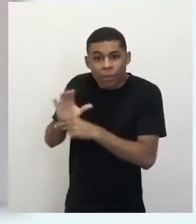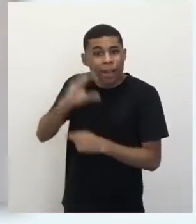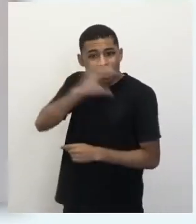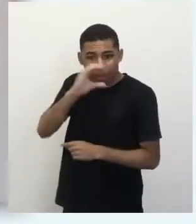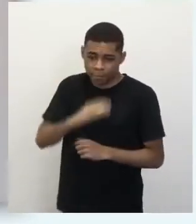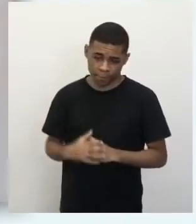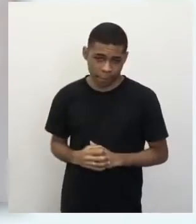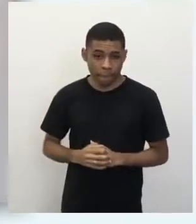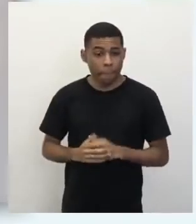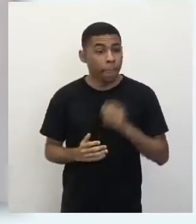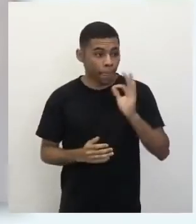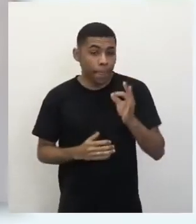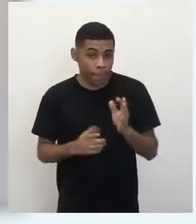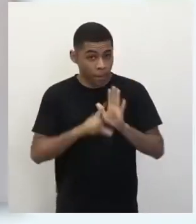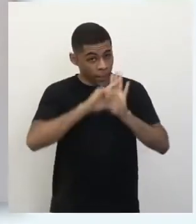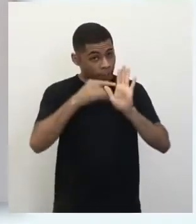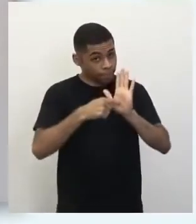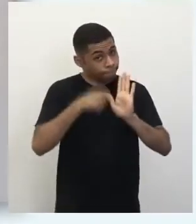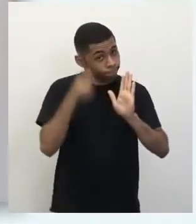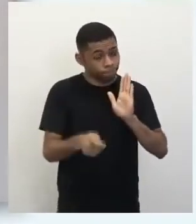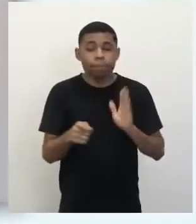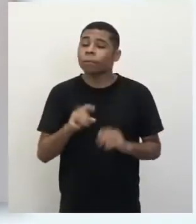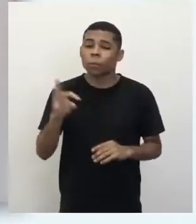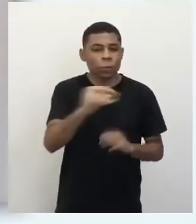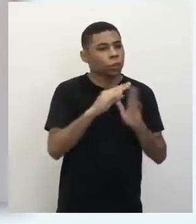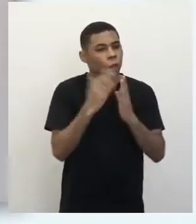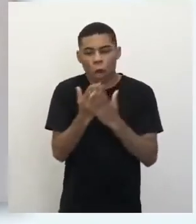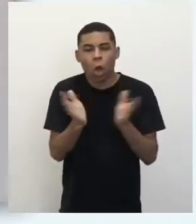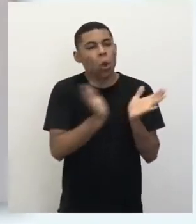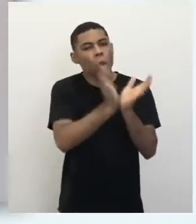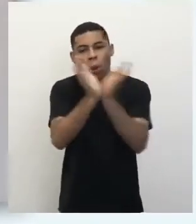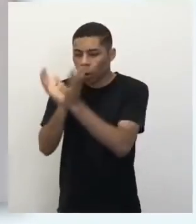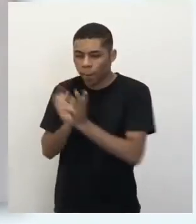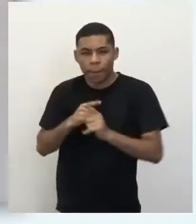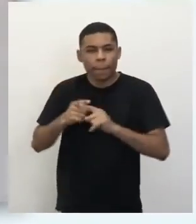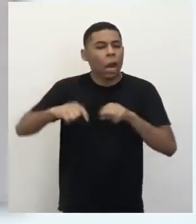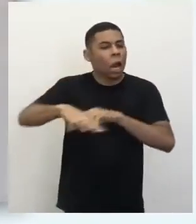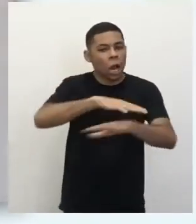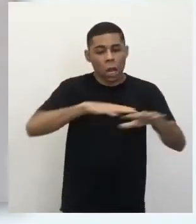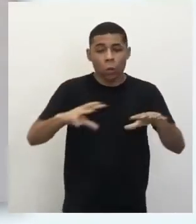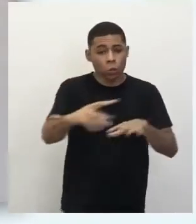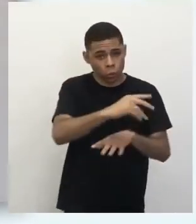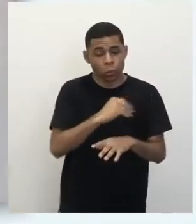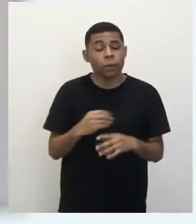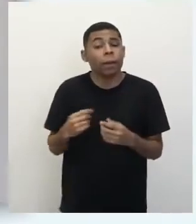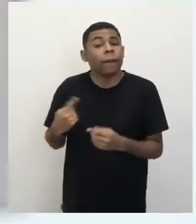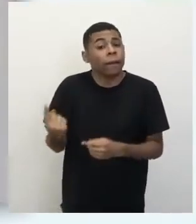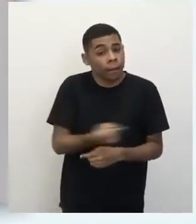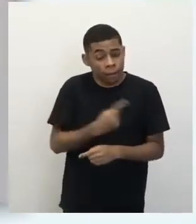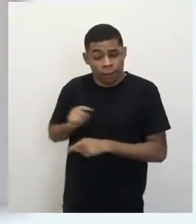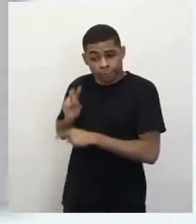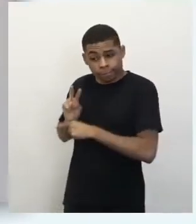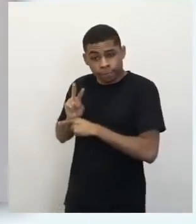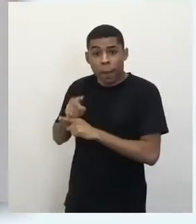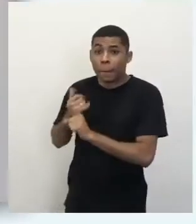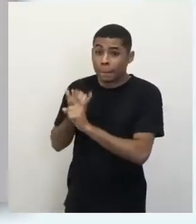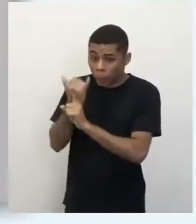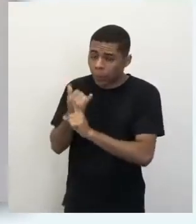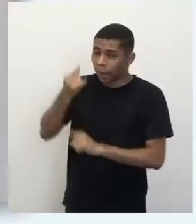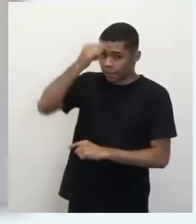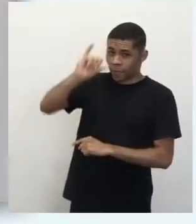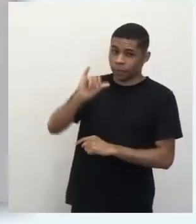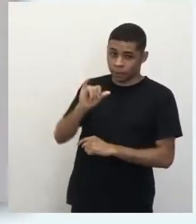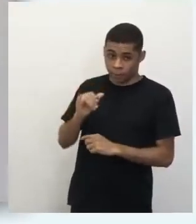A lei define como dever das escolas, dos clubes e das agremiações recreativas prevenir e combater o bullying. Quanto